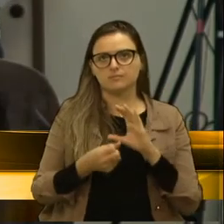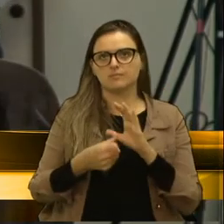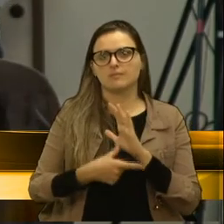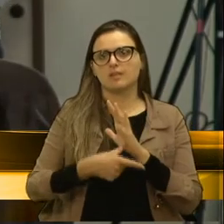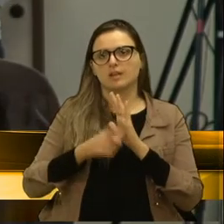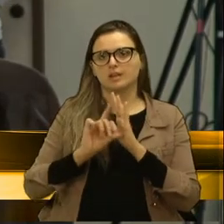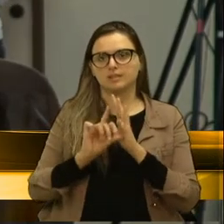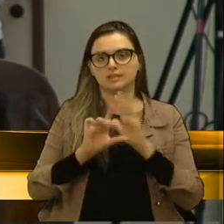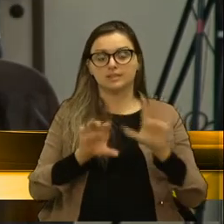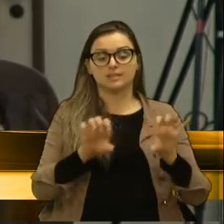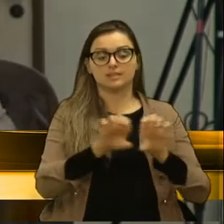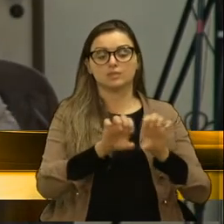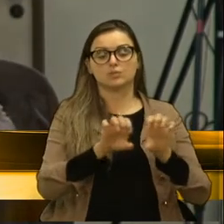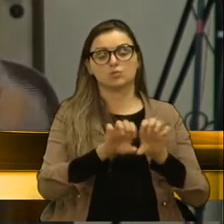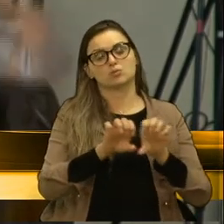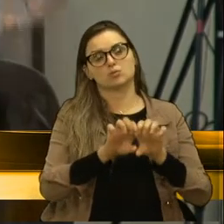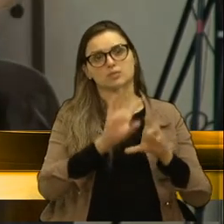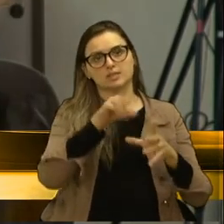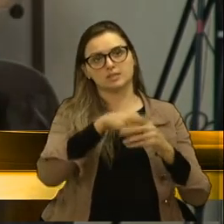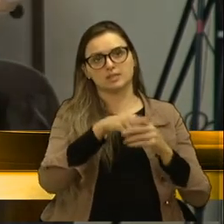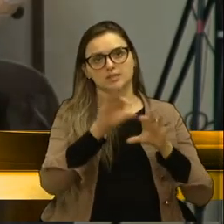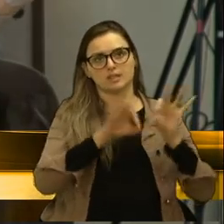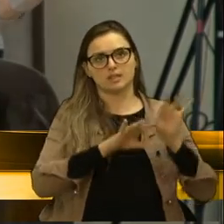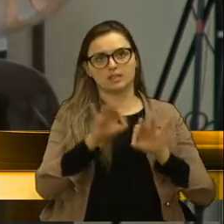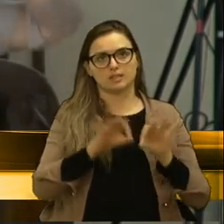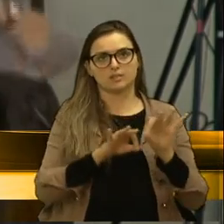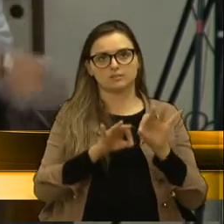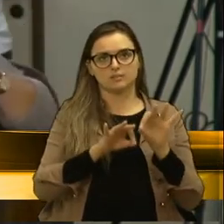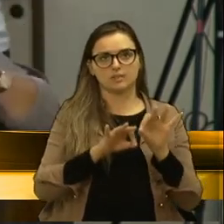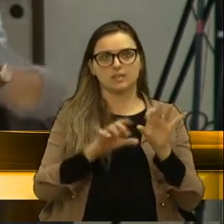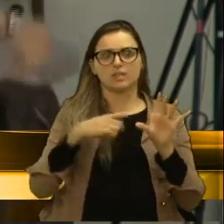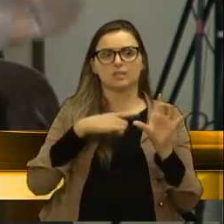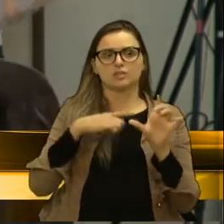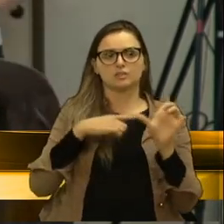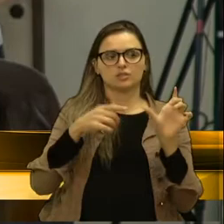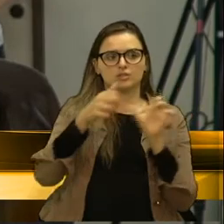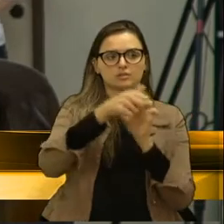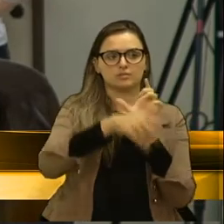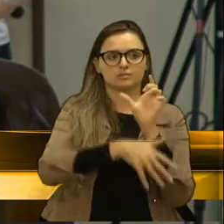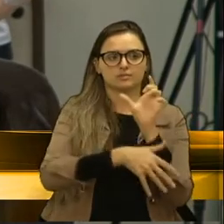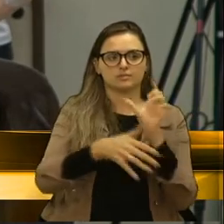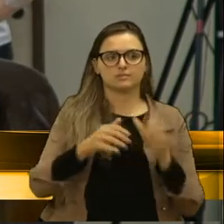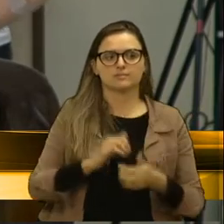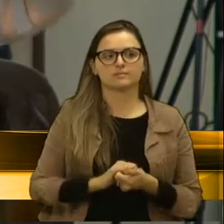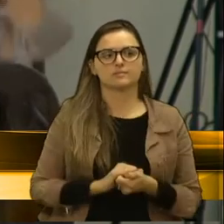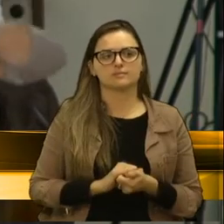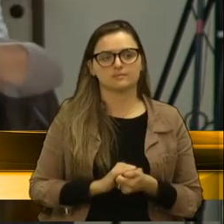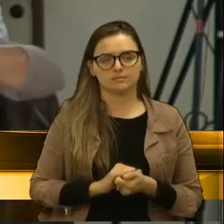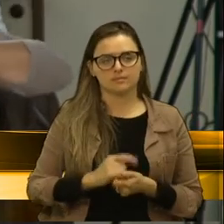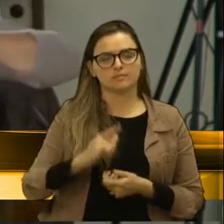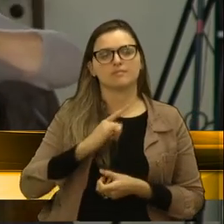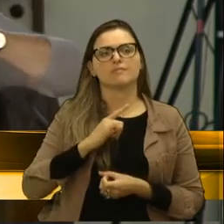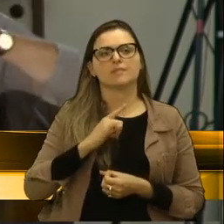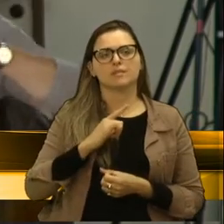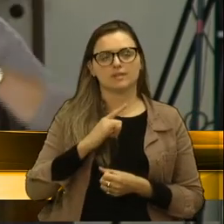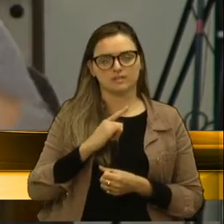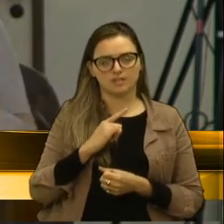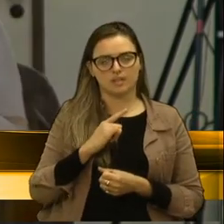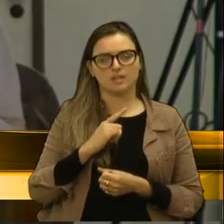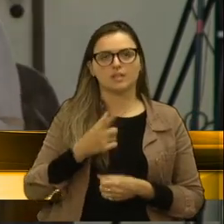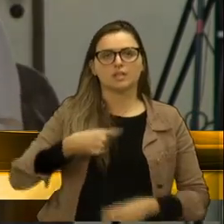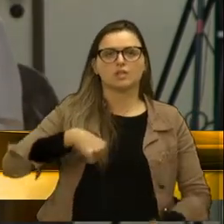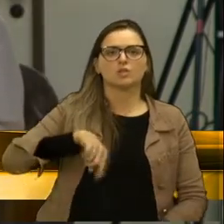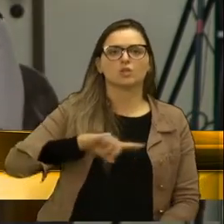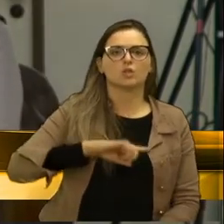Anteriormente, as estruturas organizacionais eram verticais, tinha valor quem tinha cargo. Então, né, nós vimos